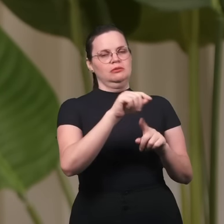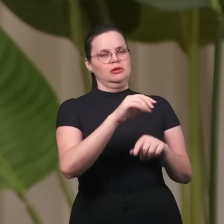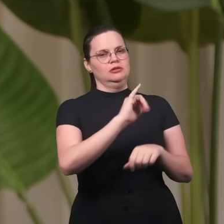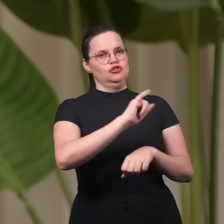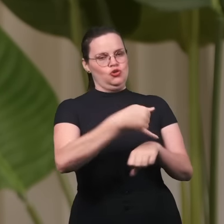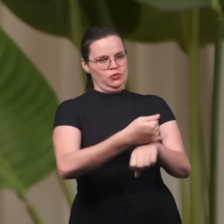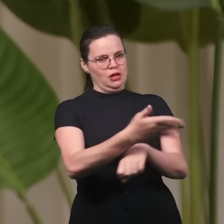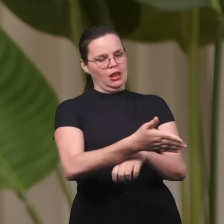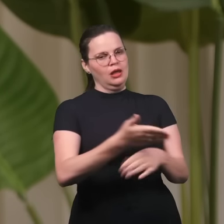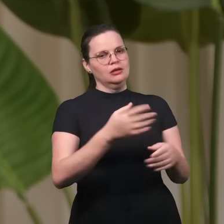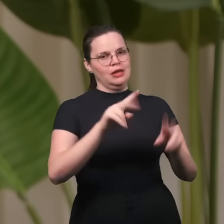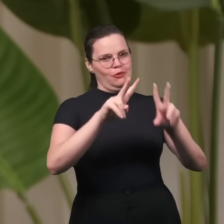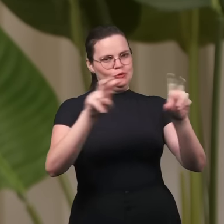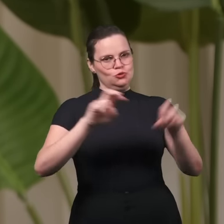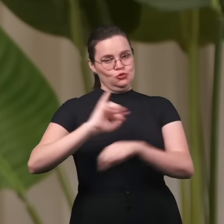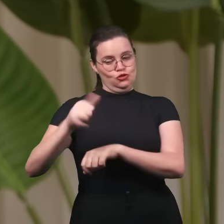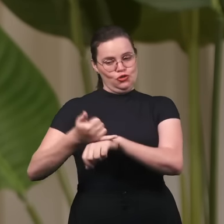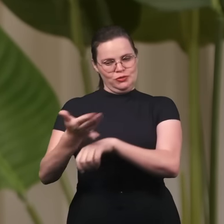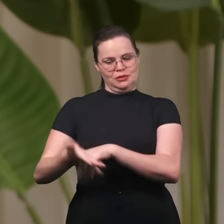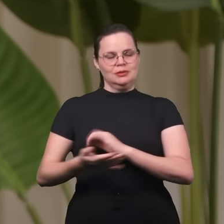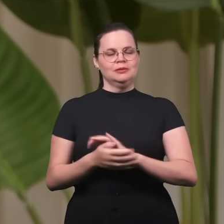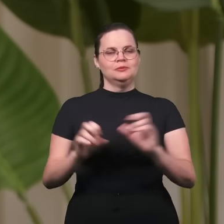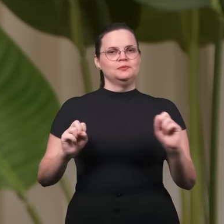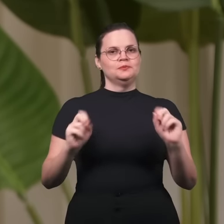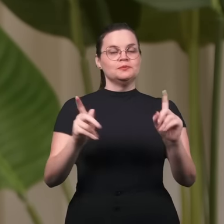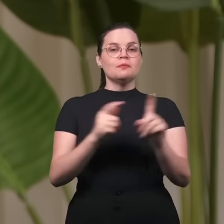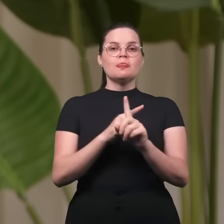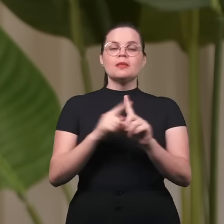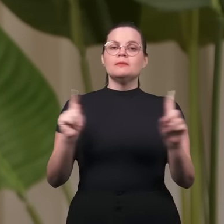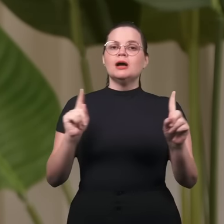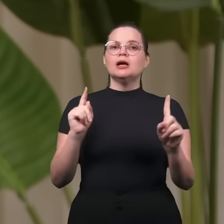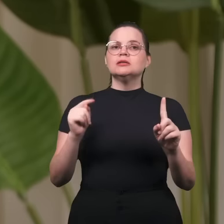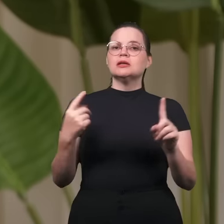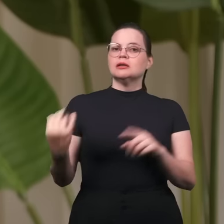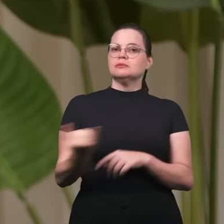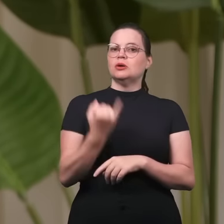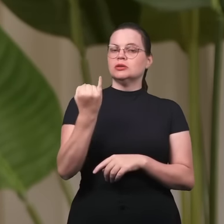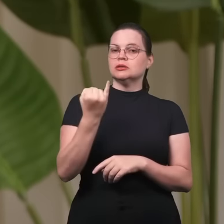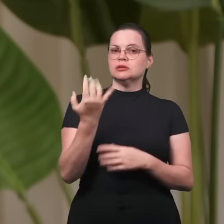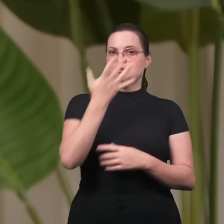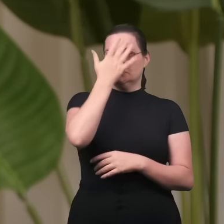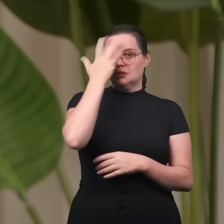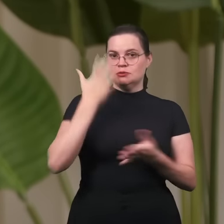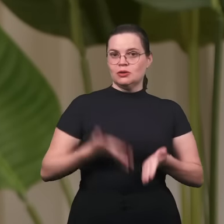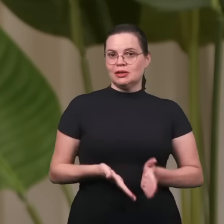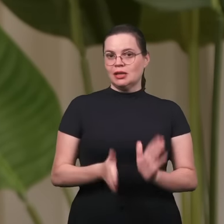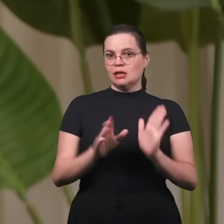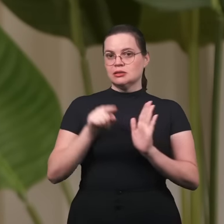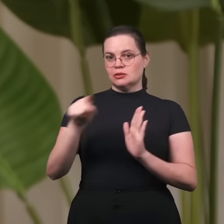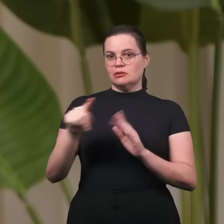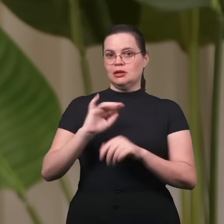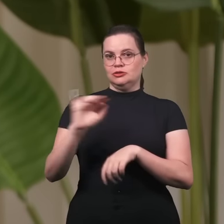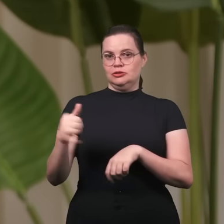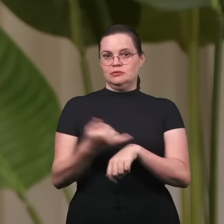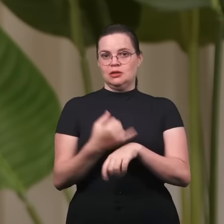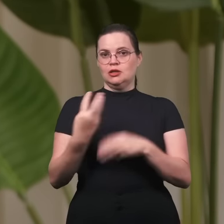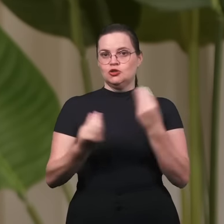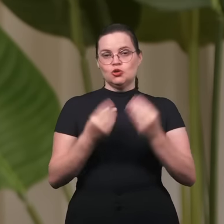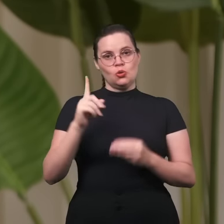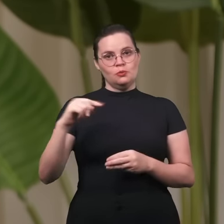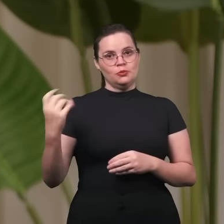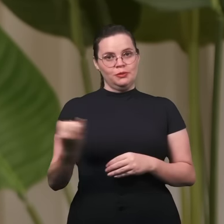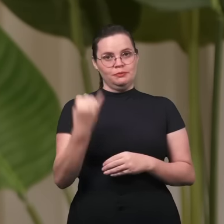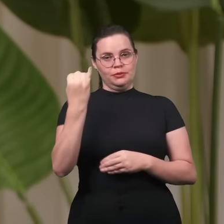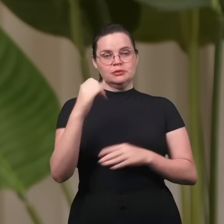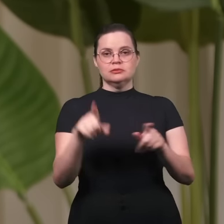da cidade de Jerusalém, e da importância daqueles que realmente nasceram em Jerusalém,